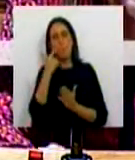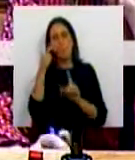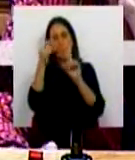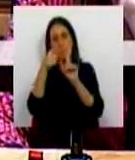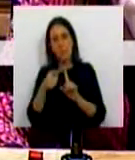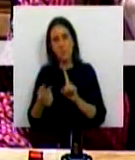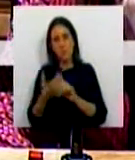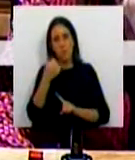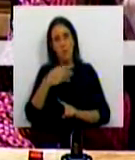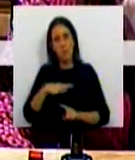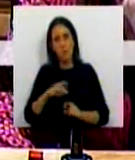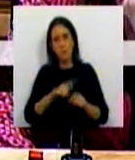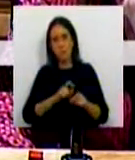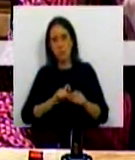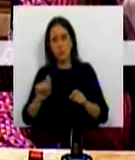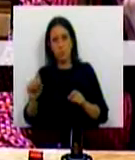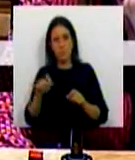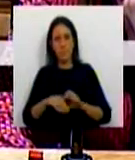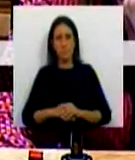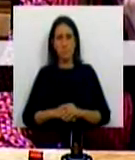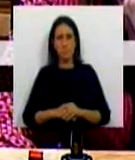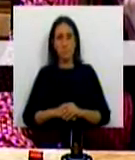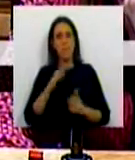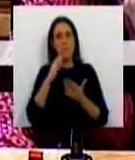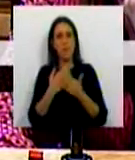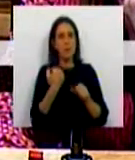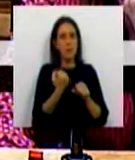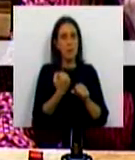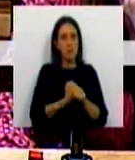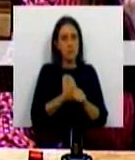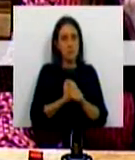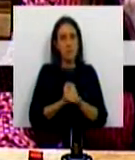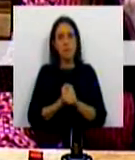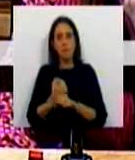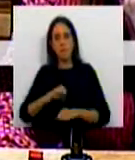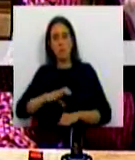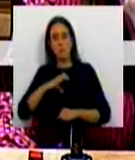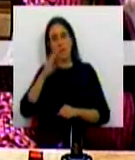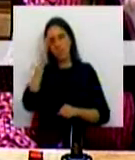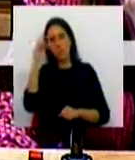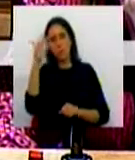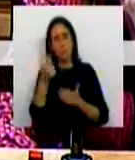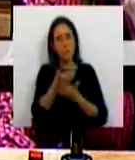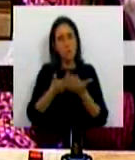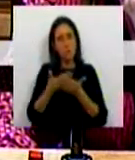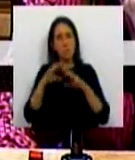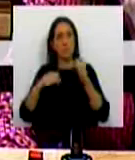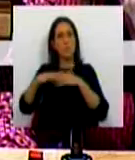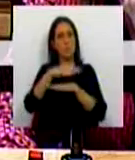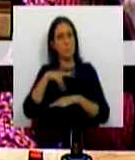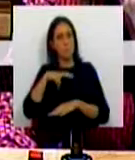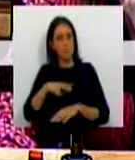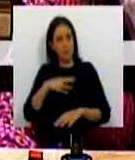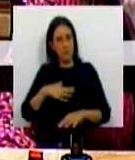metas no quadro da legislatura, para a recuperação da atividade e da confiança no futuro da economia e da sociedade portuguesas.